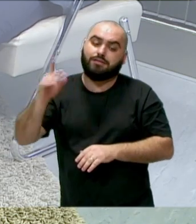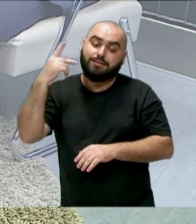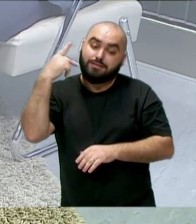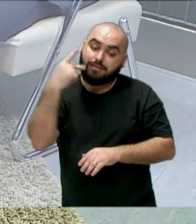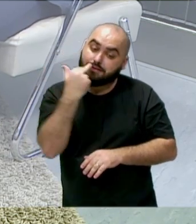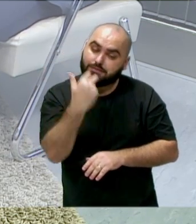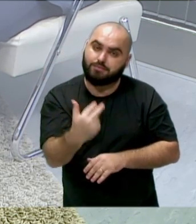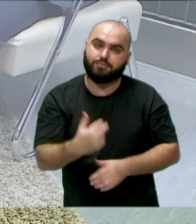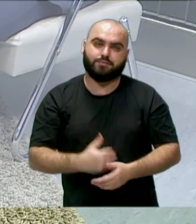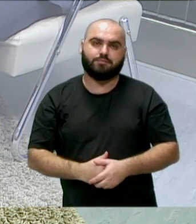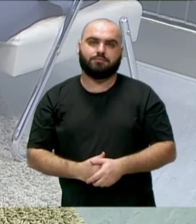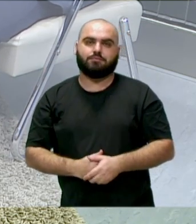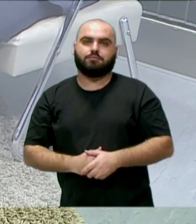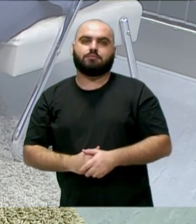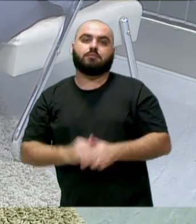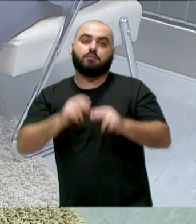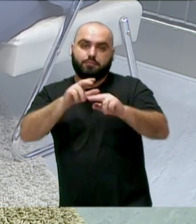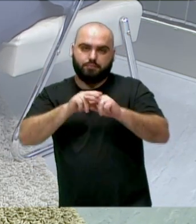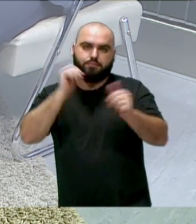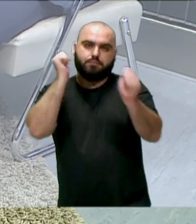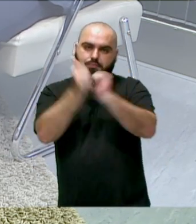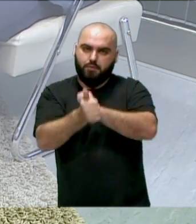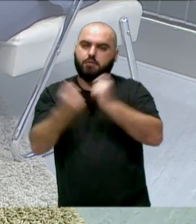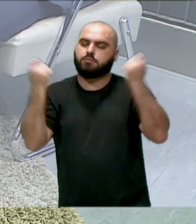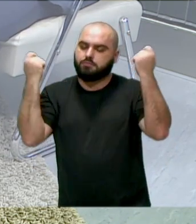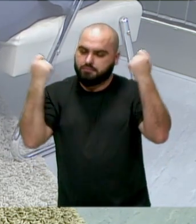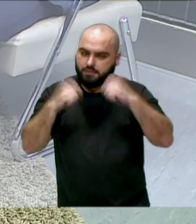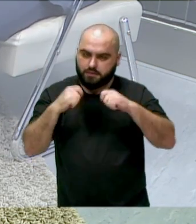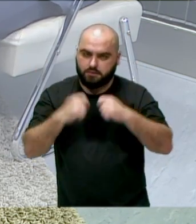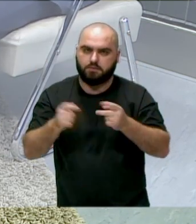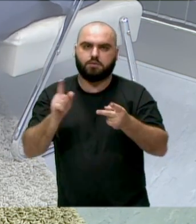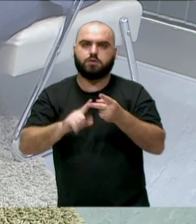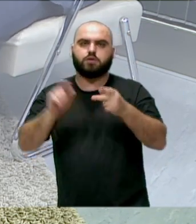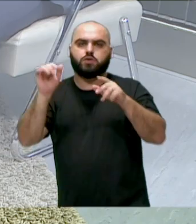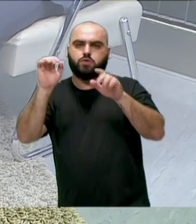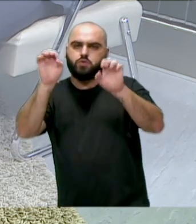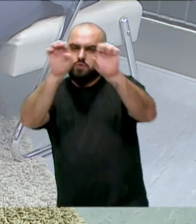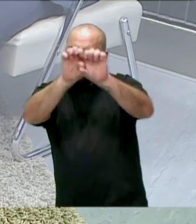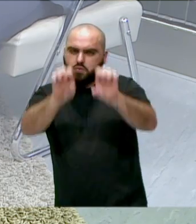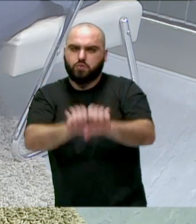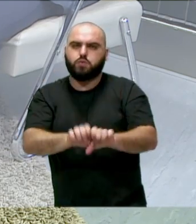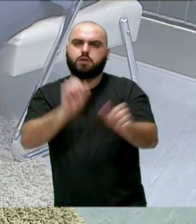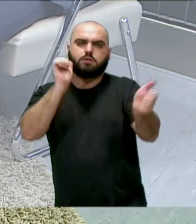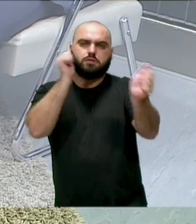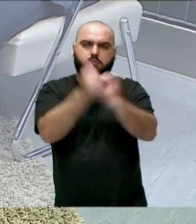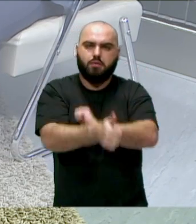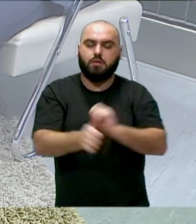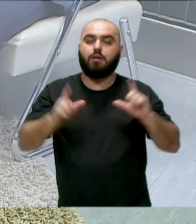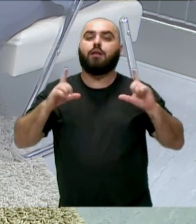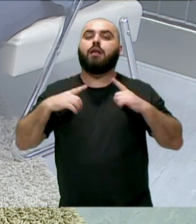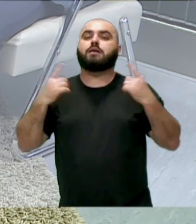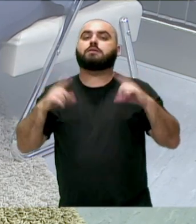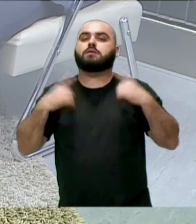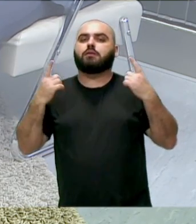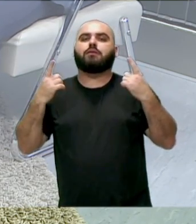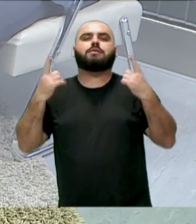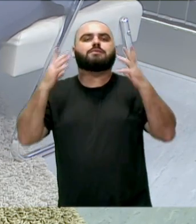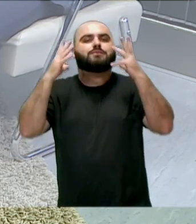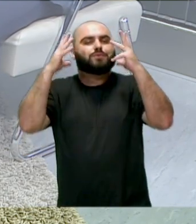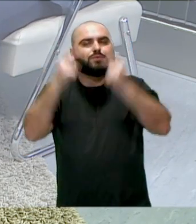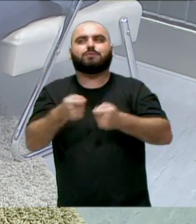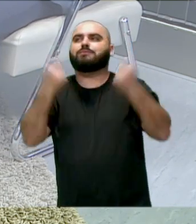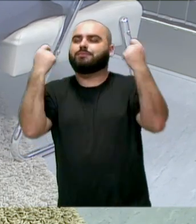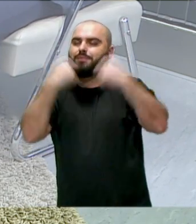maneira, né? Eu acho que o esporte ele precisa, as estruturas não só para esporte, mas para a prática do lazer e da recreação, elas podem